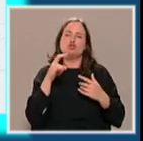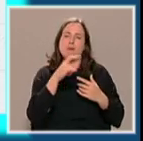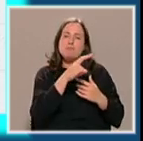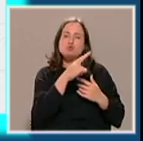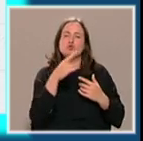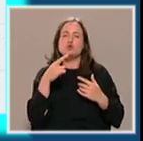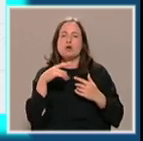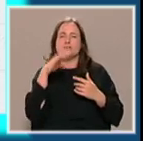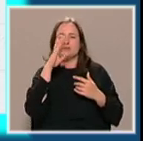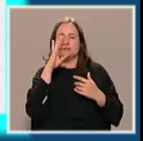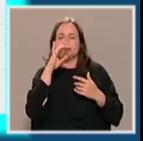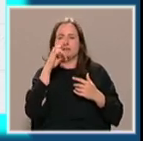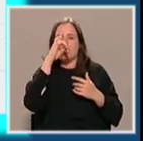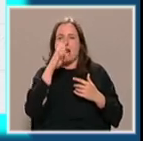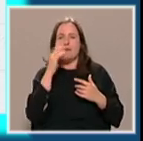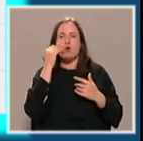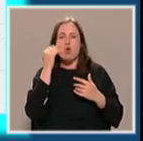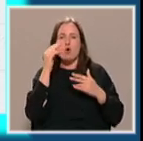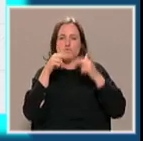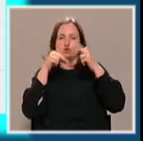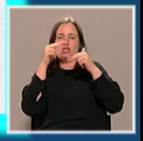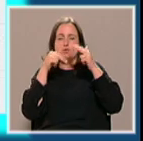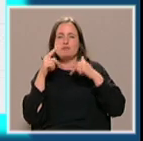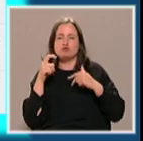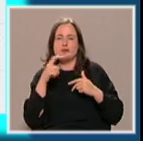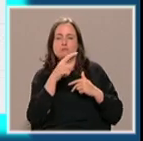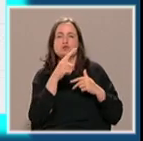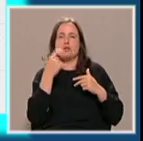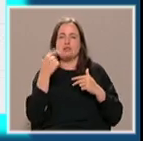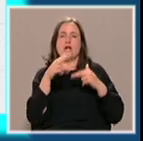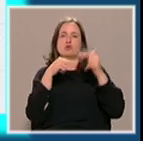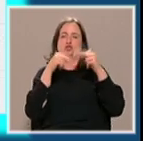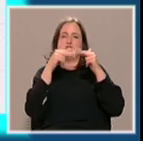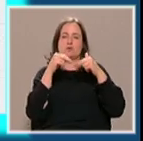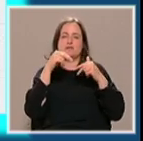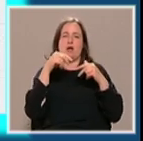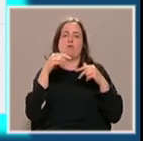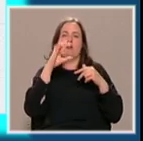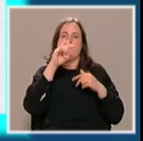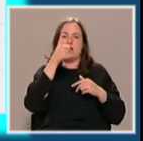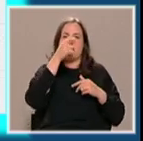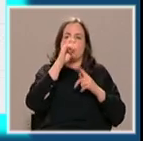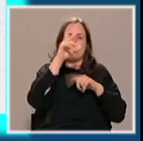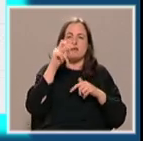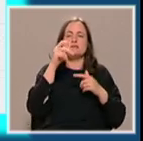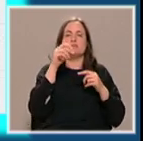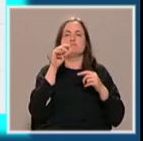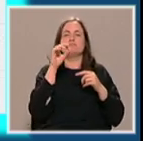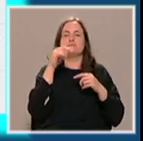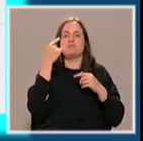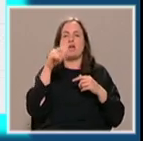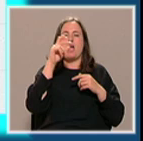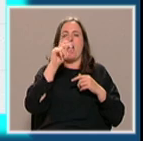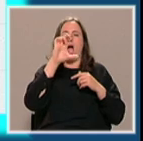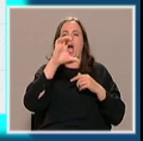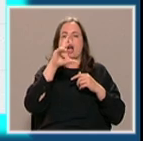lembram quando falámos da sua estrutura, da sua morfologia, o espermatozoide é constituído por a cabeça e a ladear a cabeça tem o